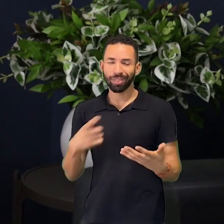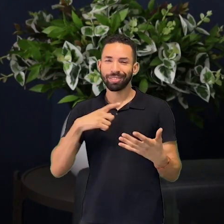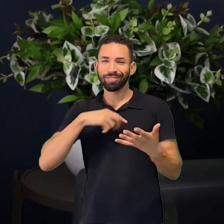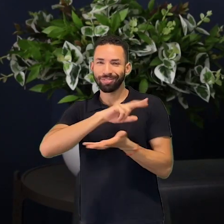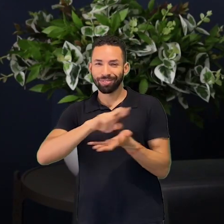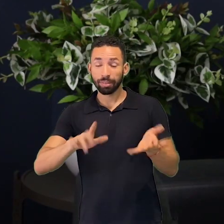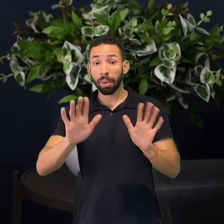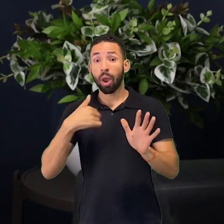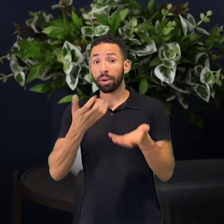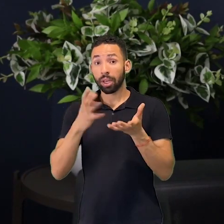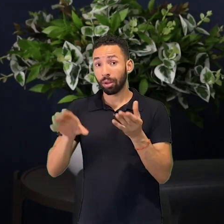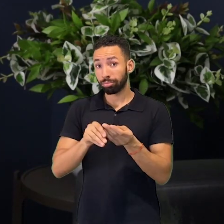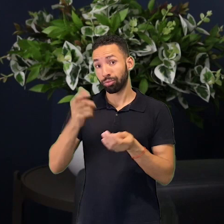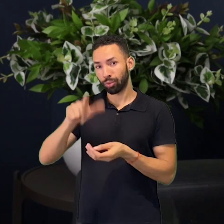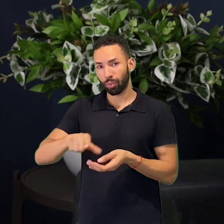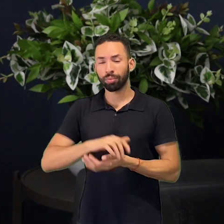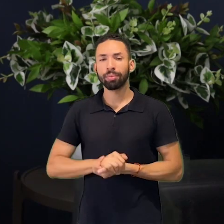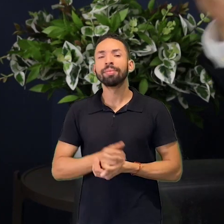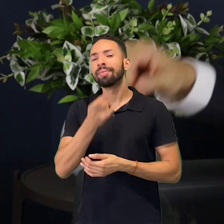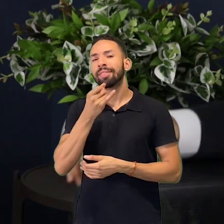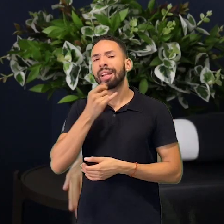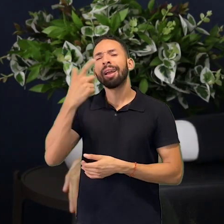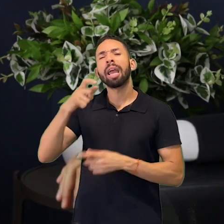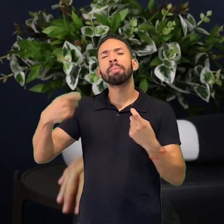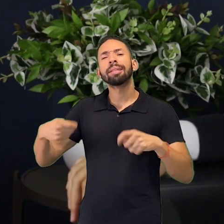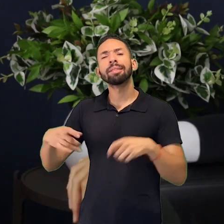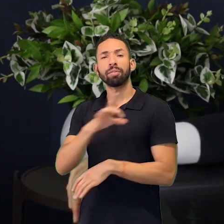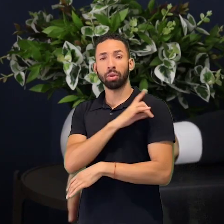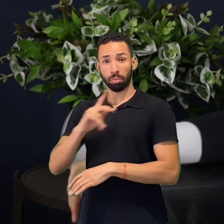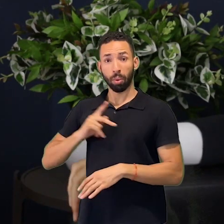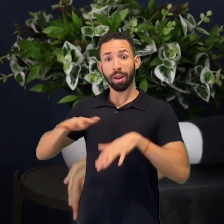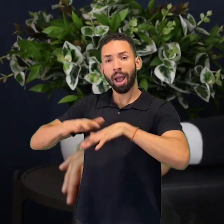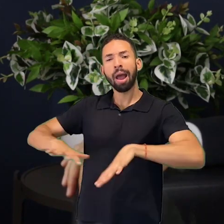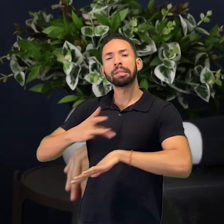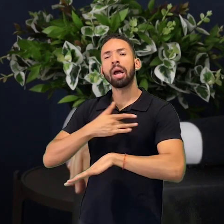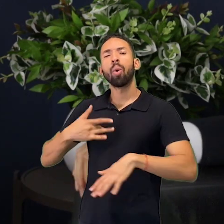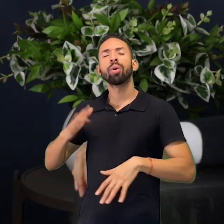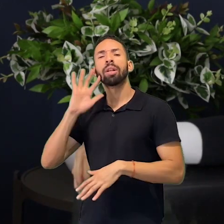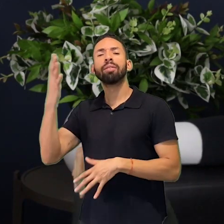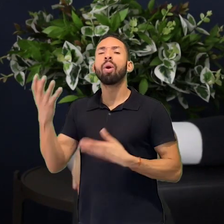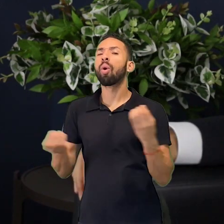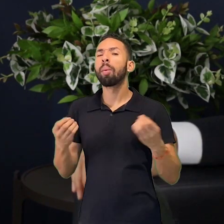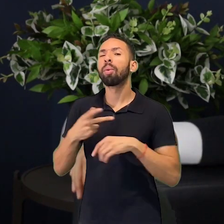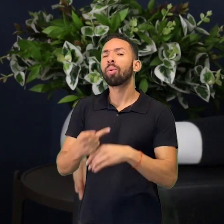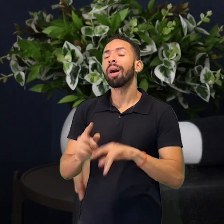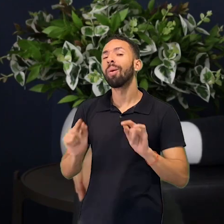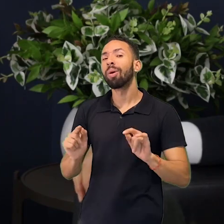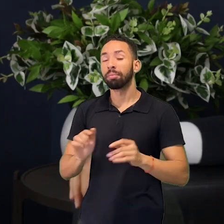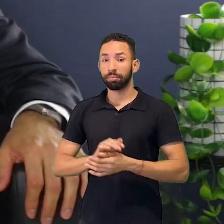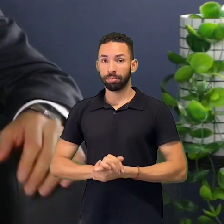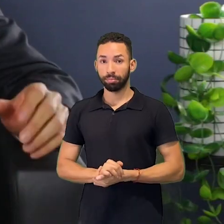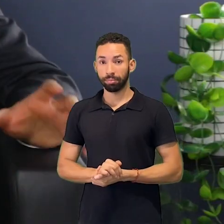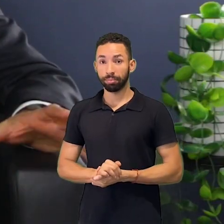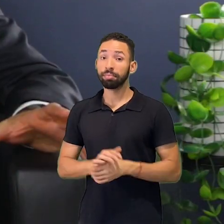disso, né, muitas vezes, mas eu queria que a gente reforçasse. Quem precisa da Defensoria na área da saúde, o que ela deve fazer, onde ela deve